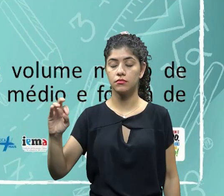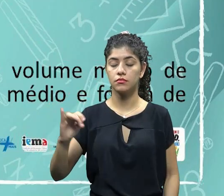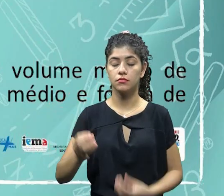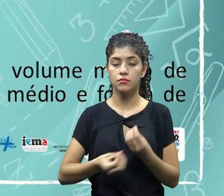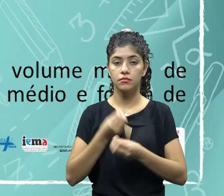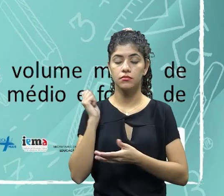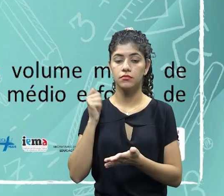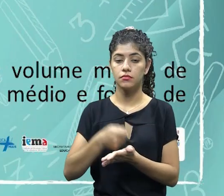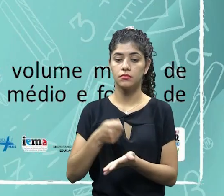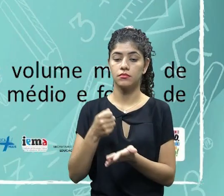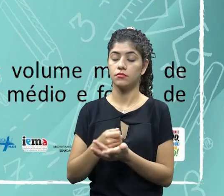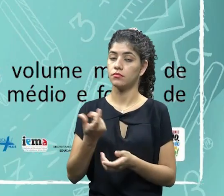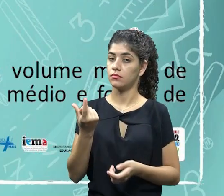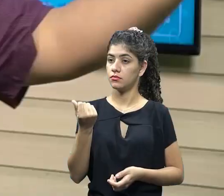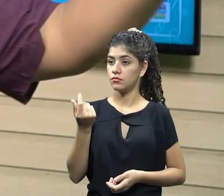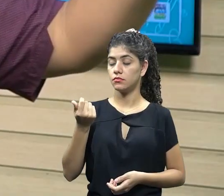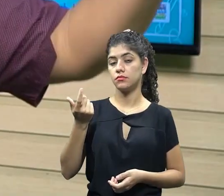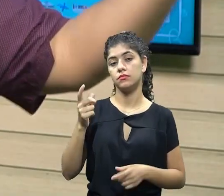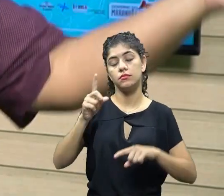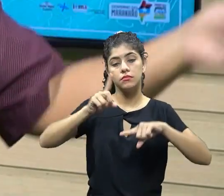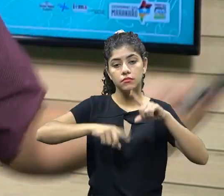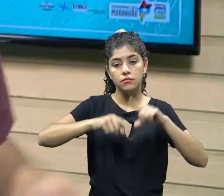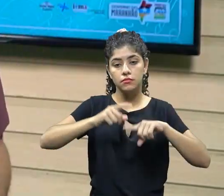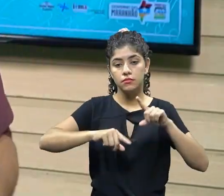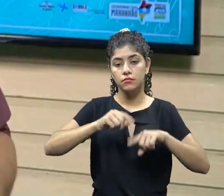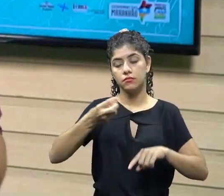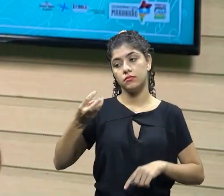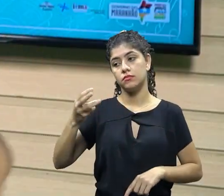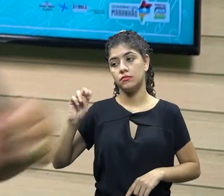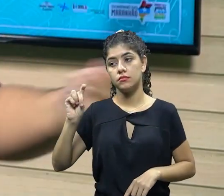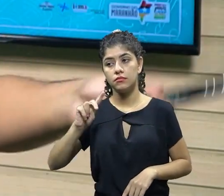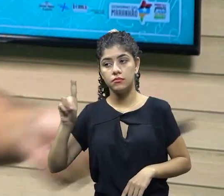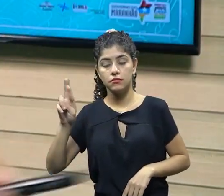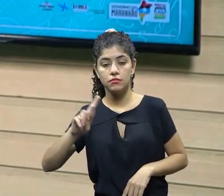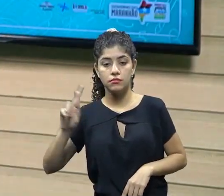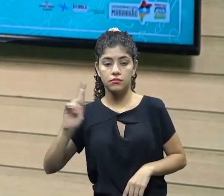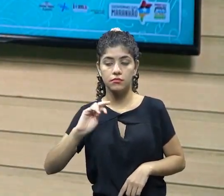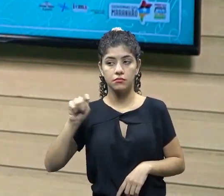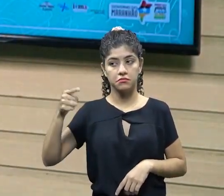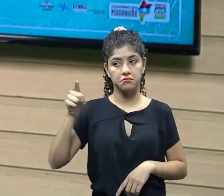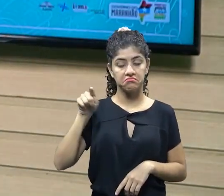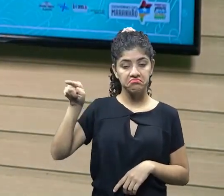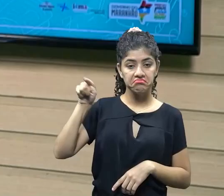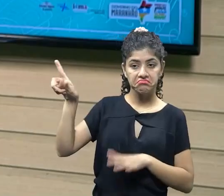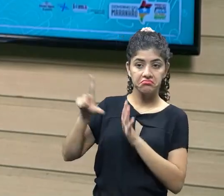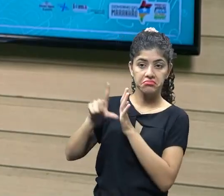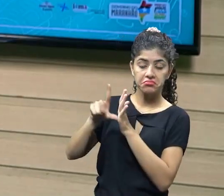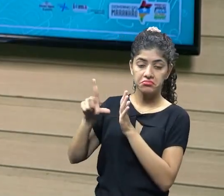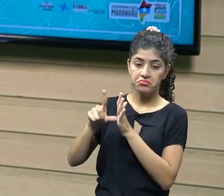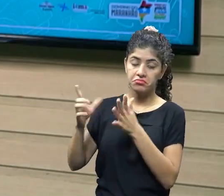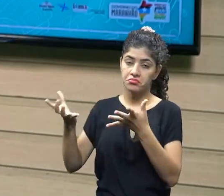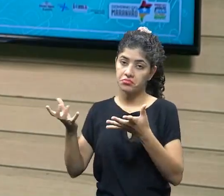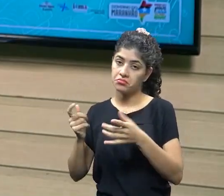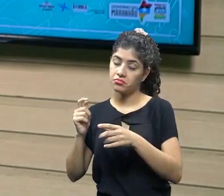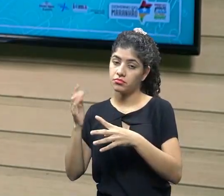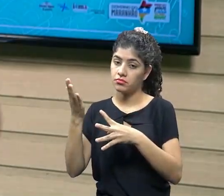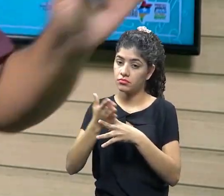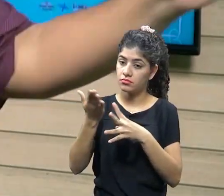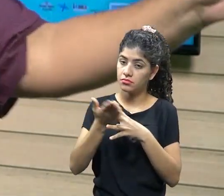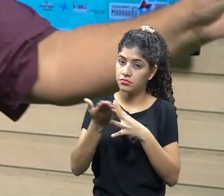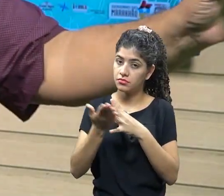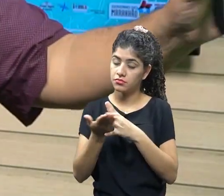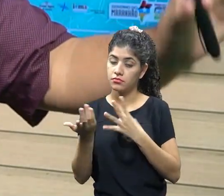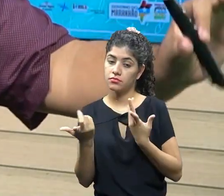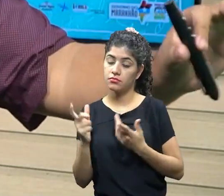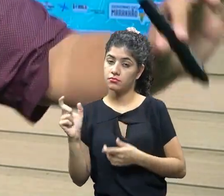esse produto custa R$10, mas ali eles estão financiando em 10 vezes no cartão e eu só quero vender à vista. Então, as pessoas só têm condição